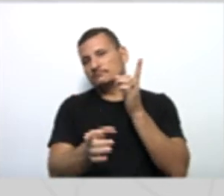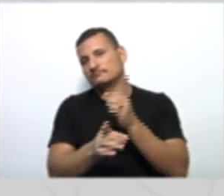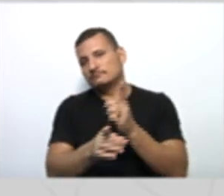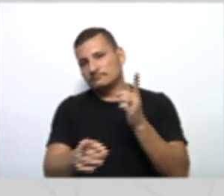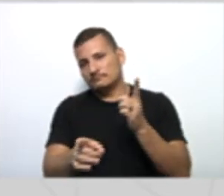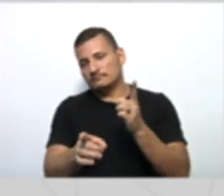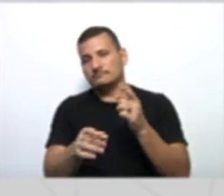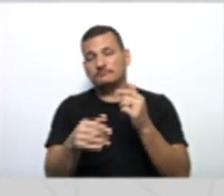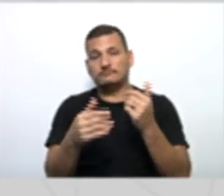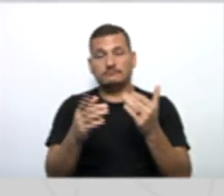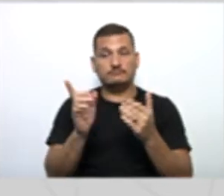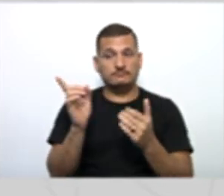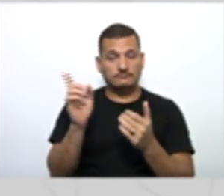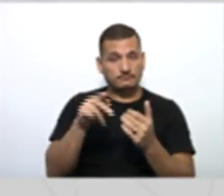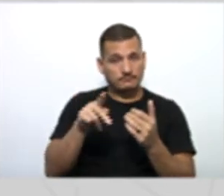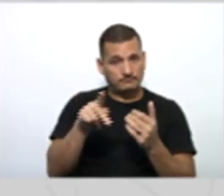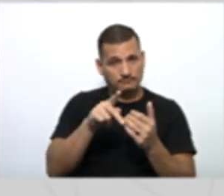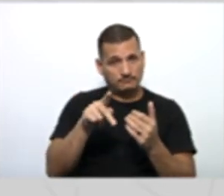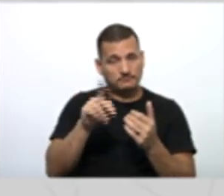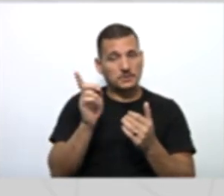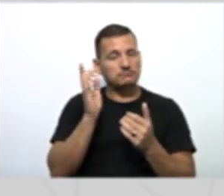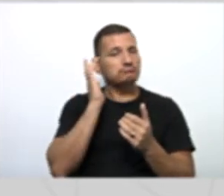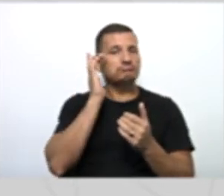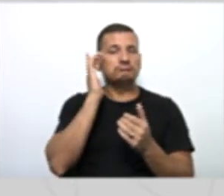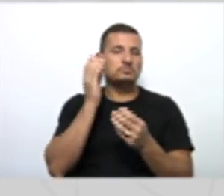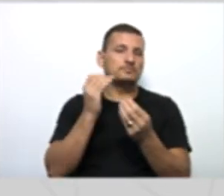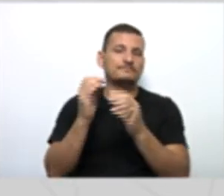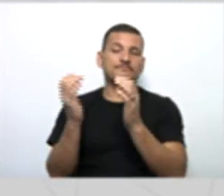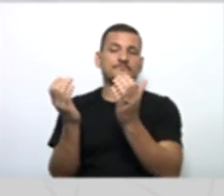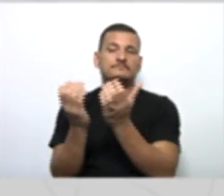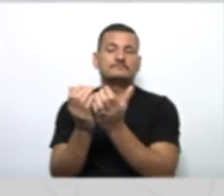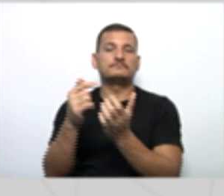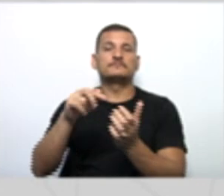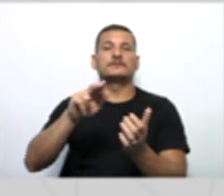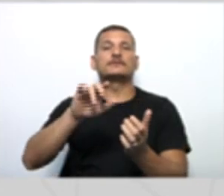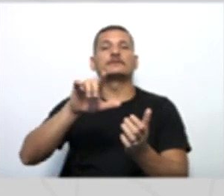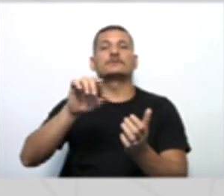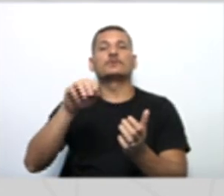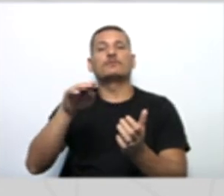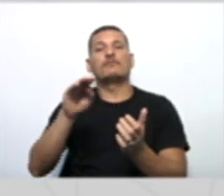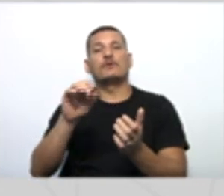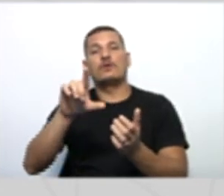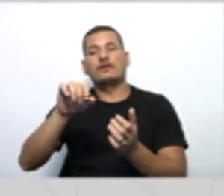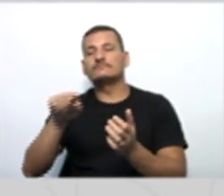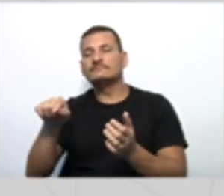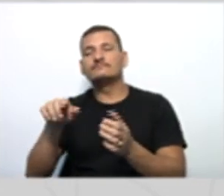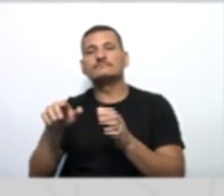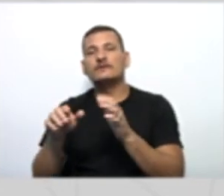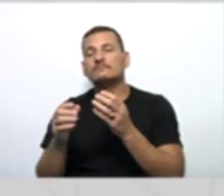ele não sabia como que era uma comunidade quilombola. Ele queria saber, como se constitui uma